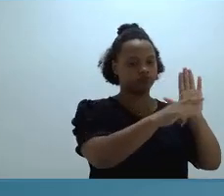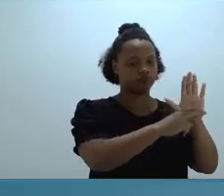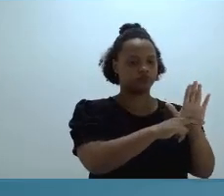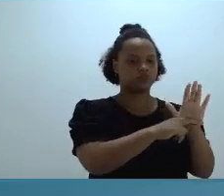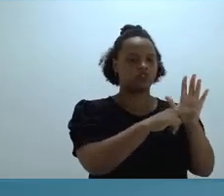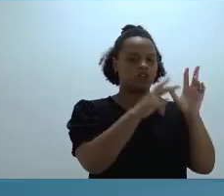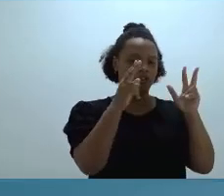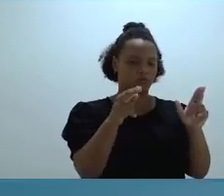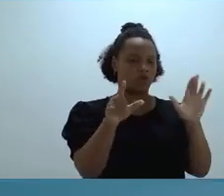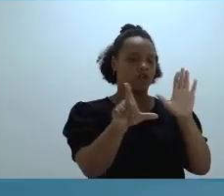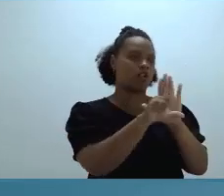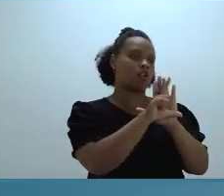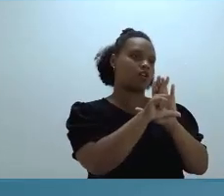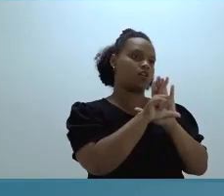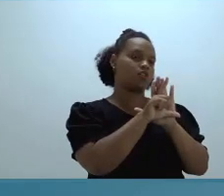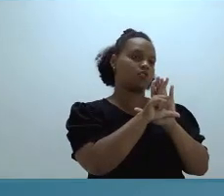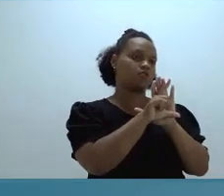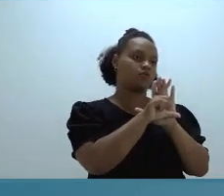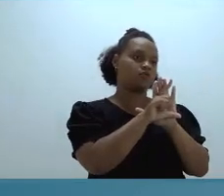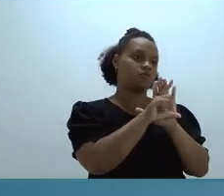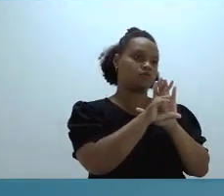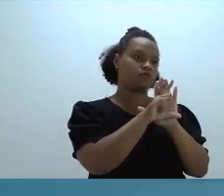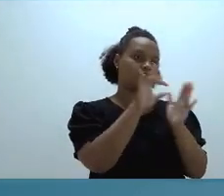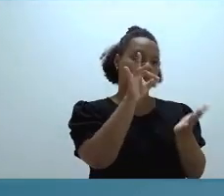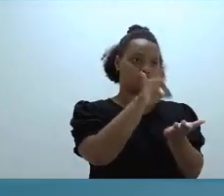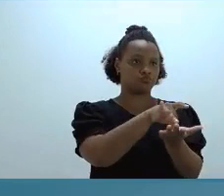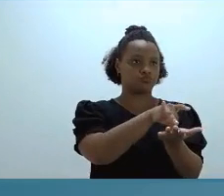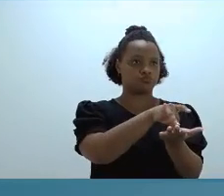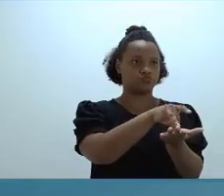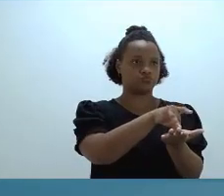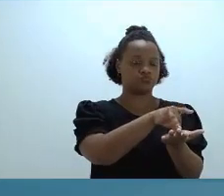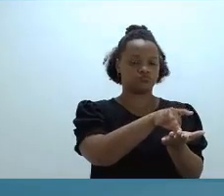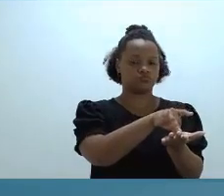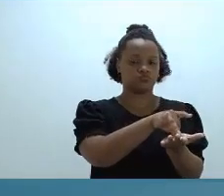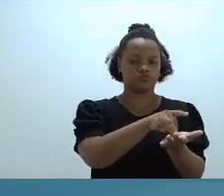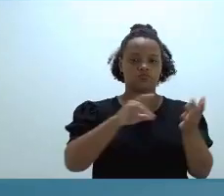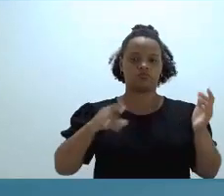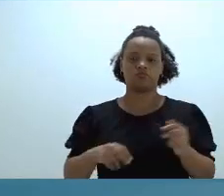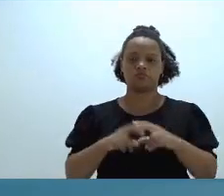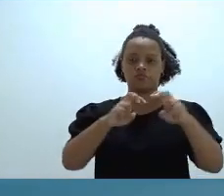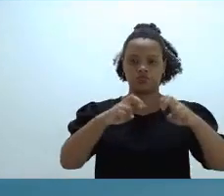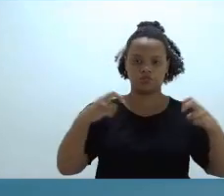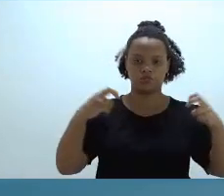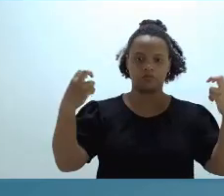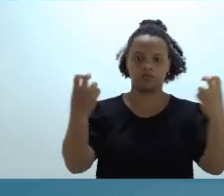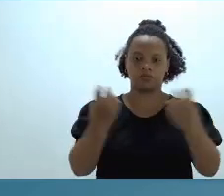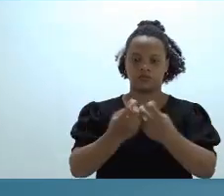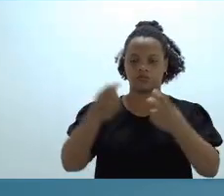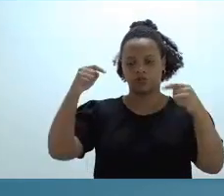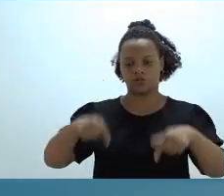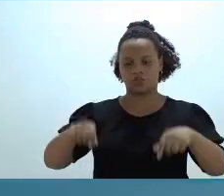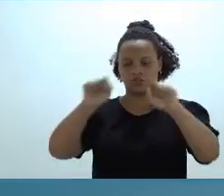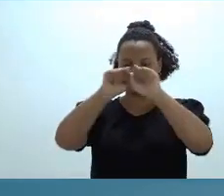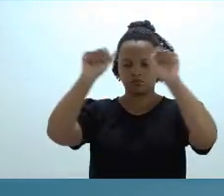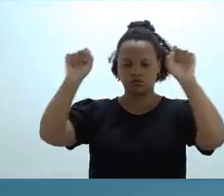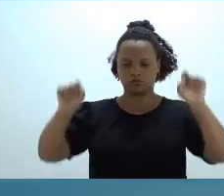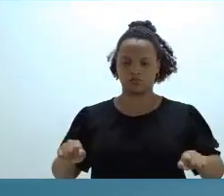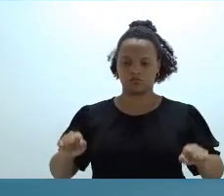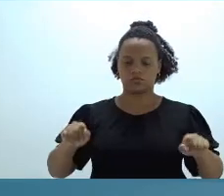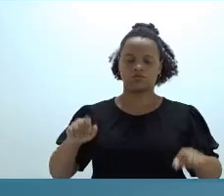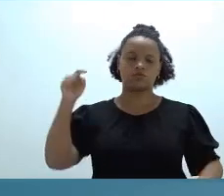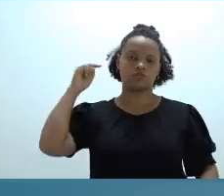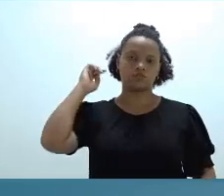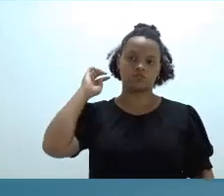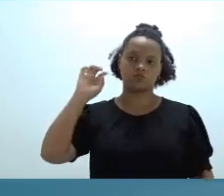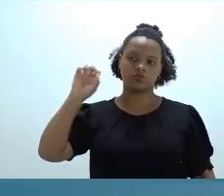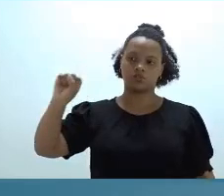leis ordinárias. O Tribunal Pleno do Colégio Supremo Tribunal Federal, no julgamento da HC 143333,